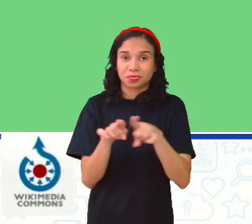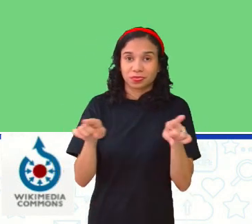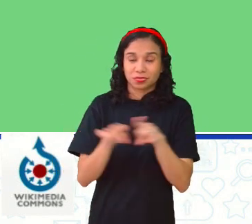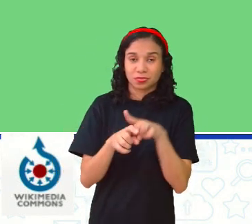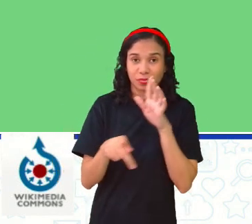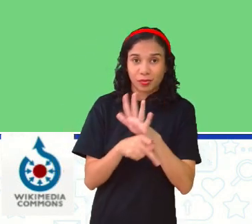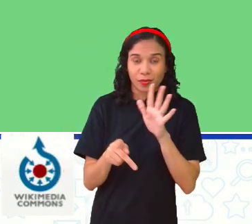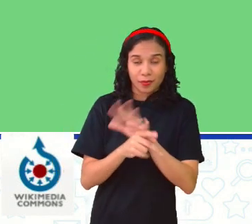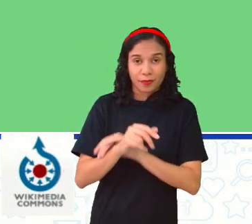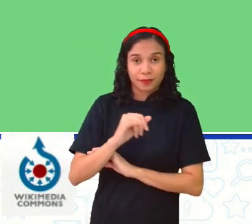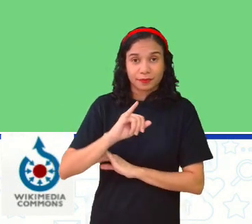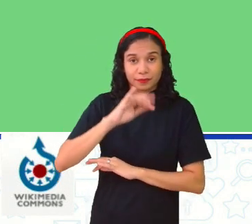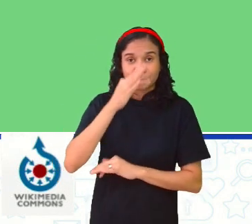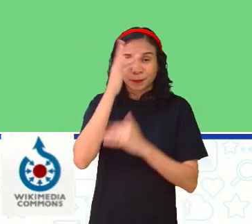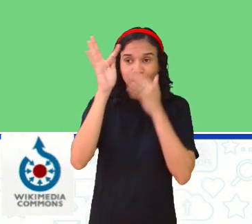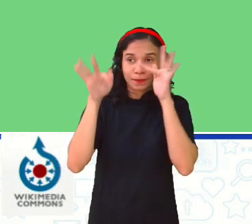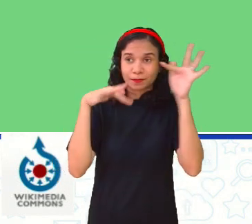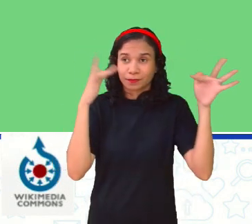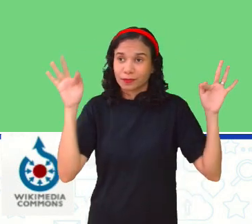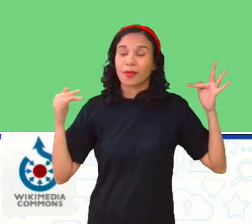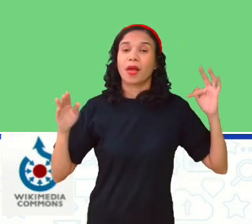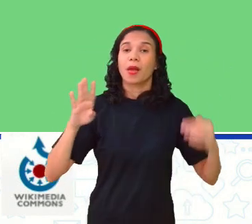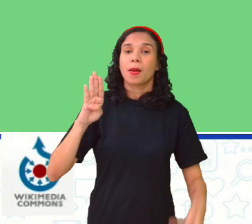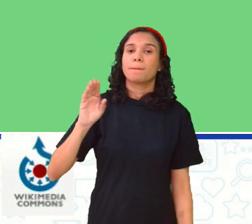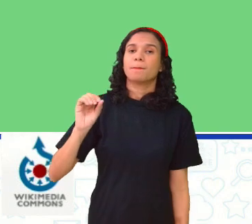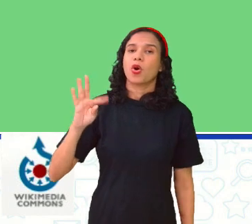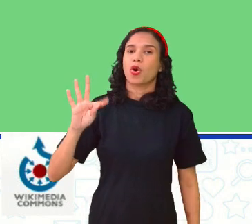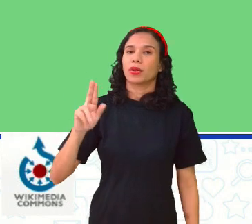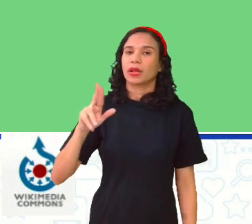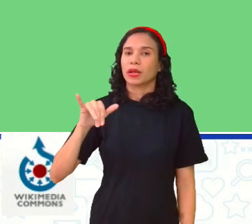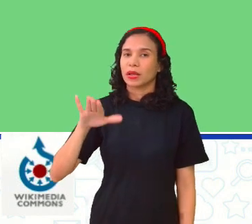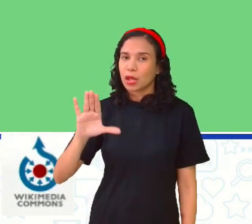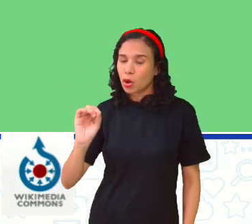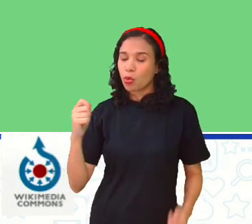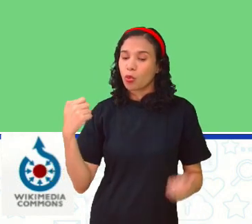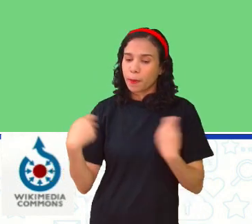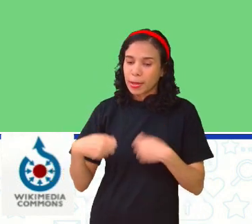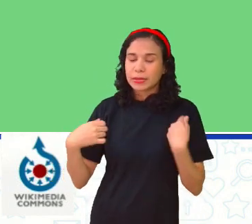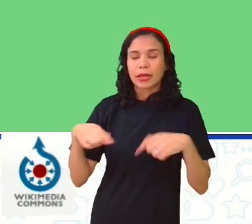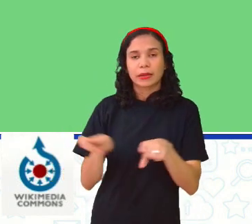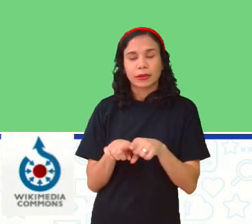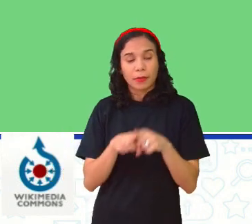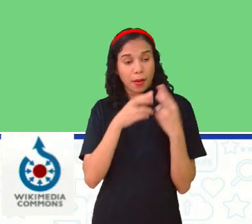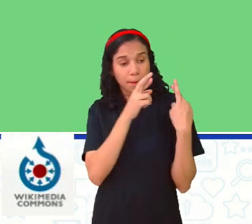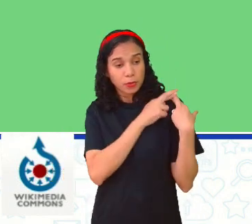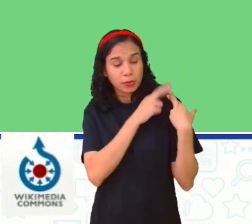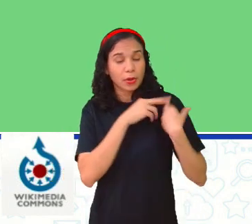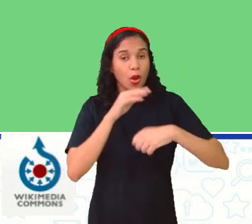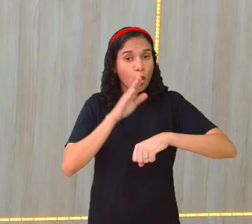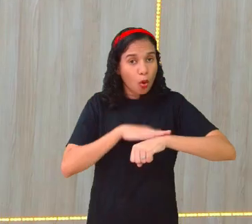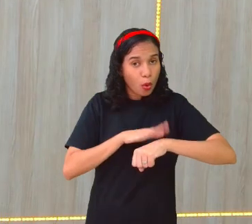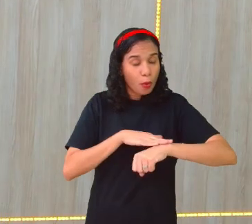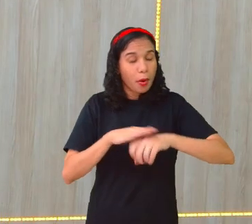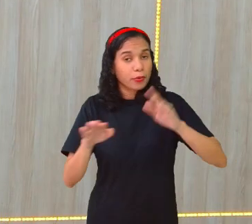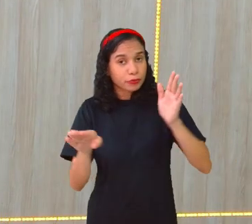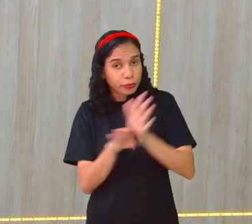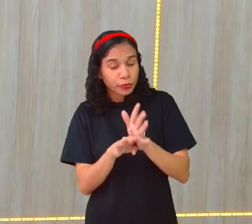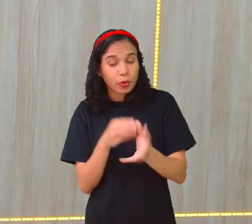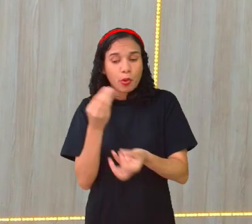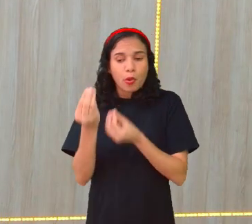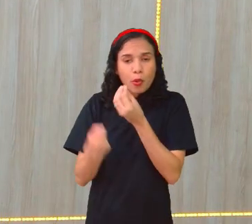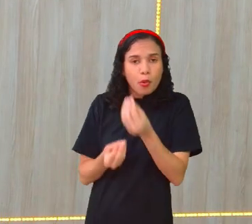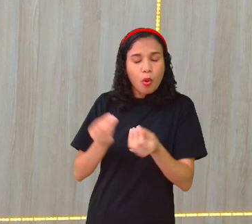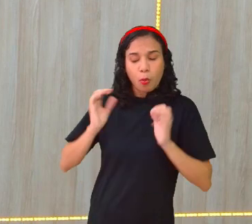você chegar, você também é bem recebido, mas que você também tem que ter cuidado pelo horário de chegada, como você vai